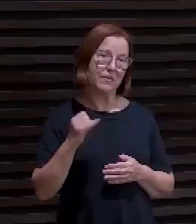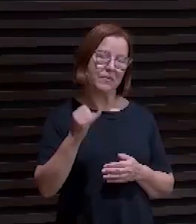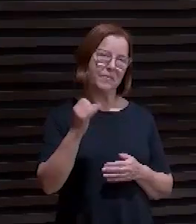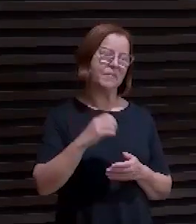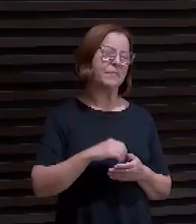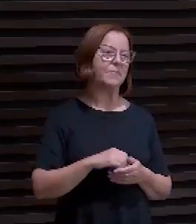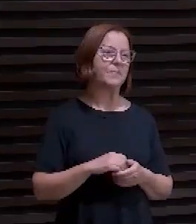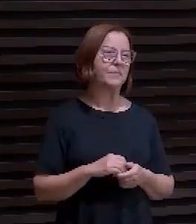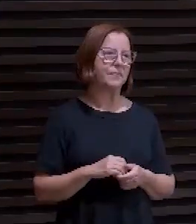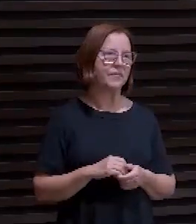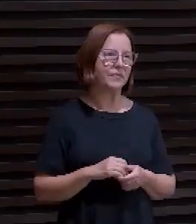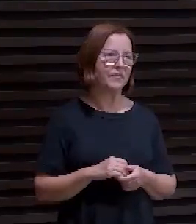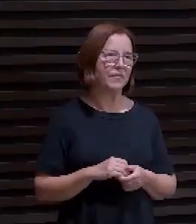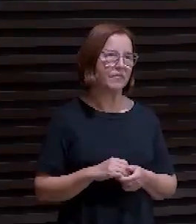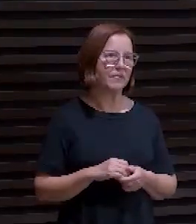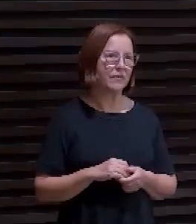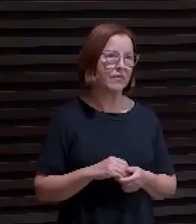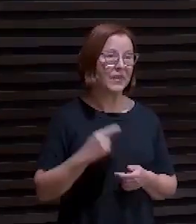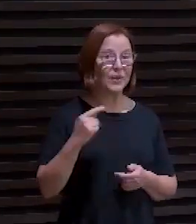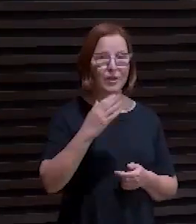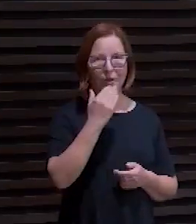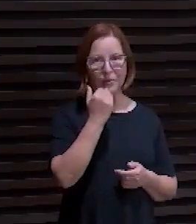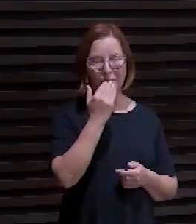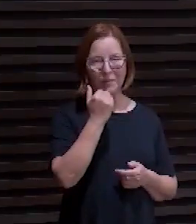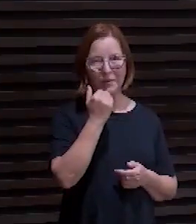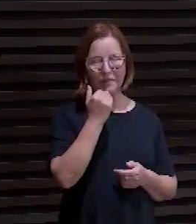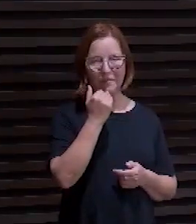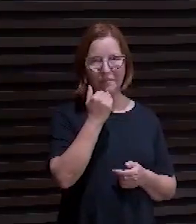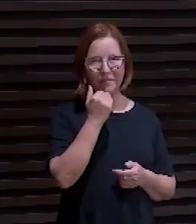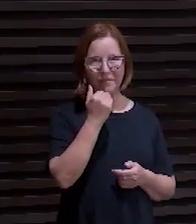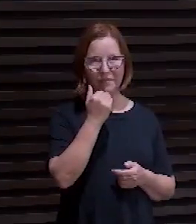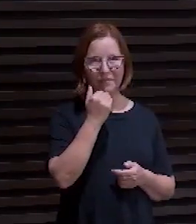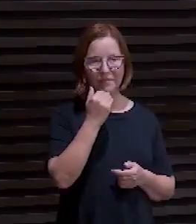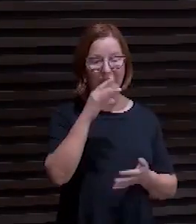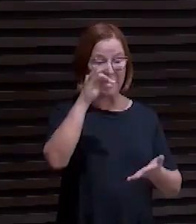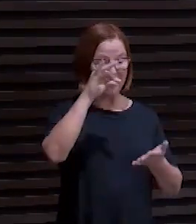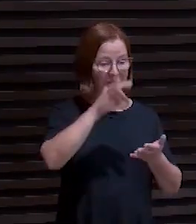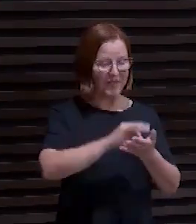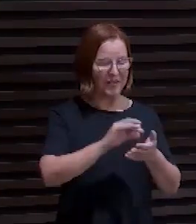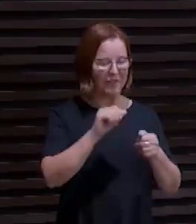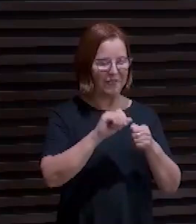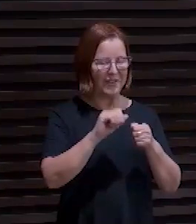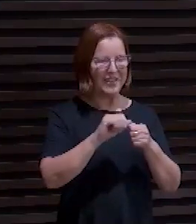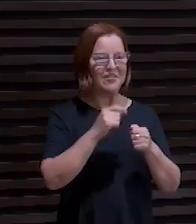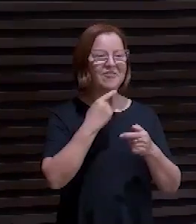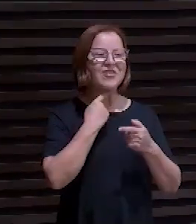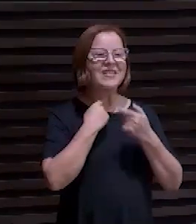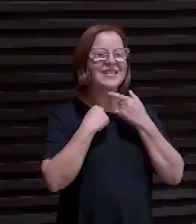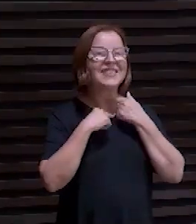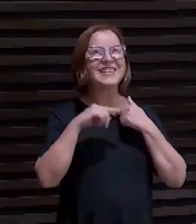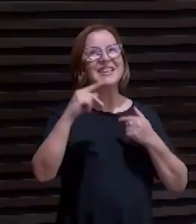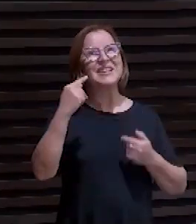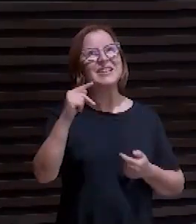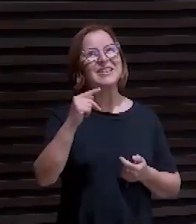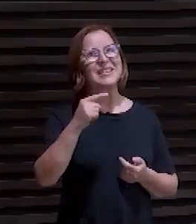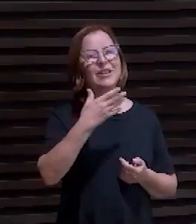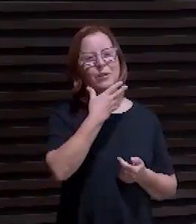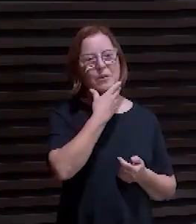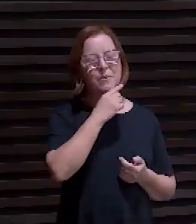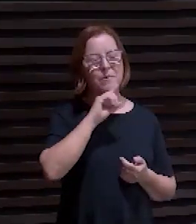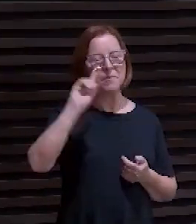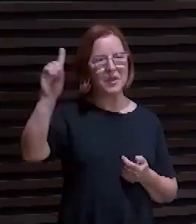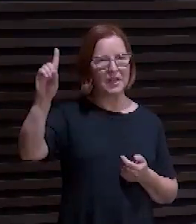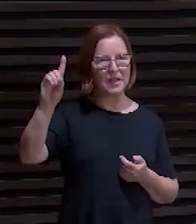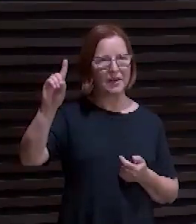E a sua comida era de fato fazer a vontade do seu pai. Ele conversando com a